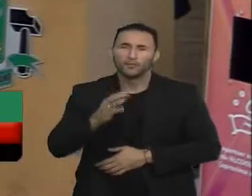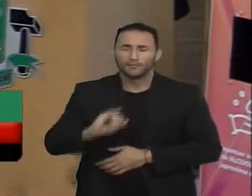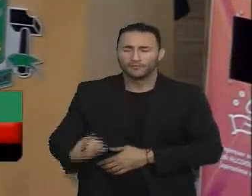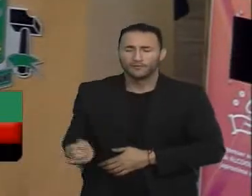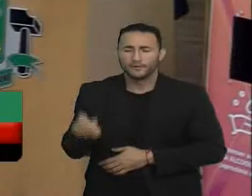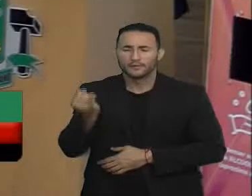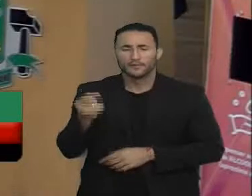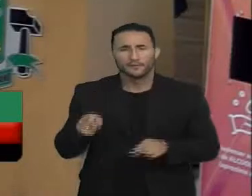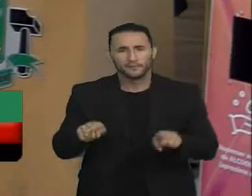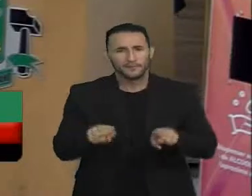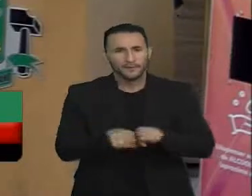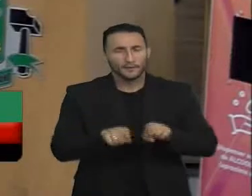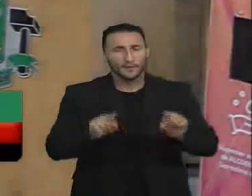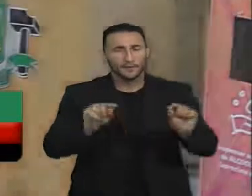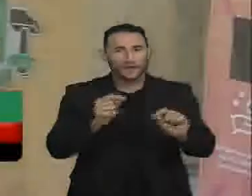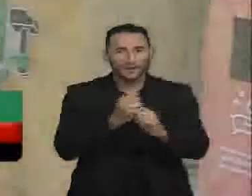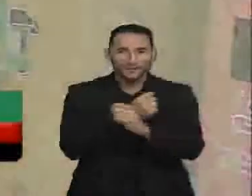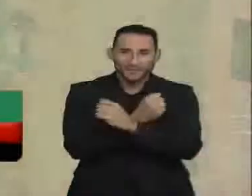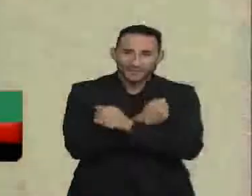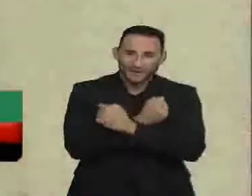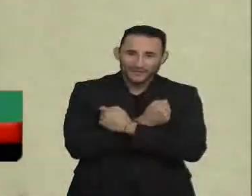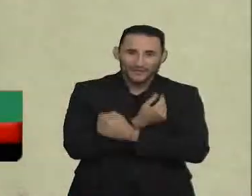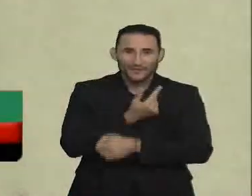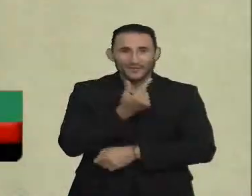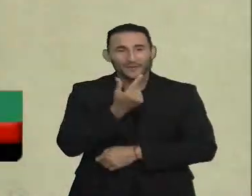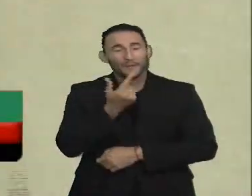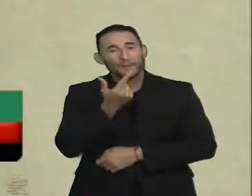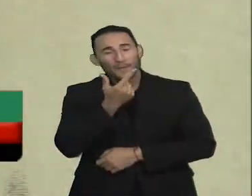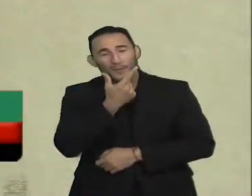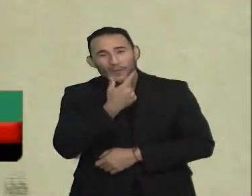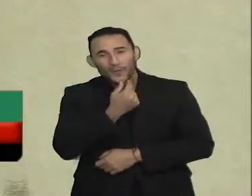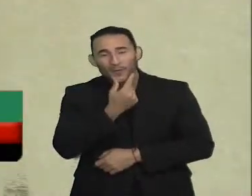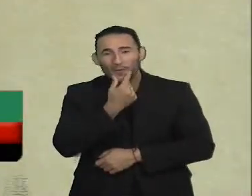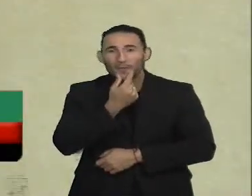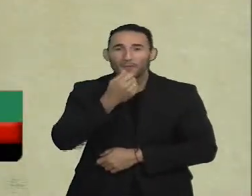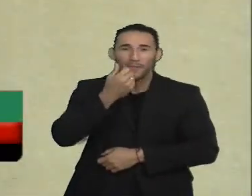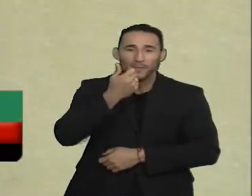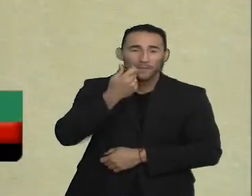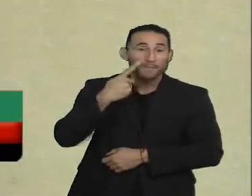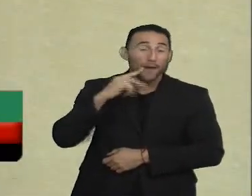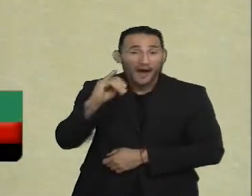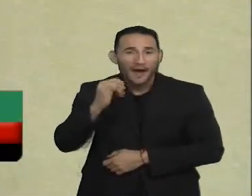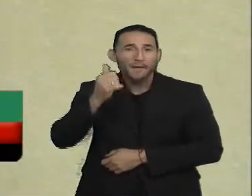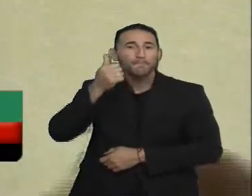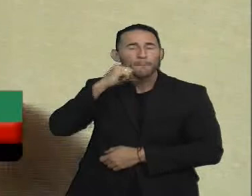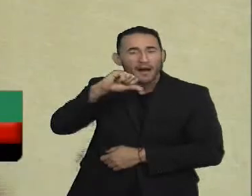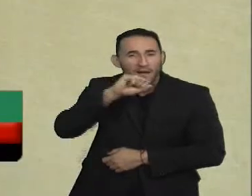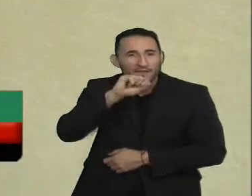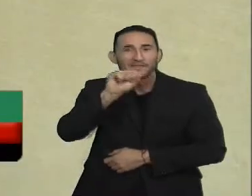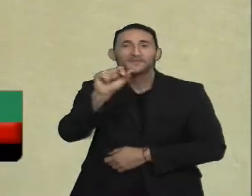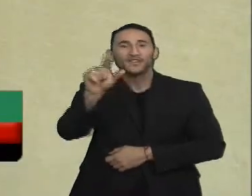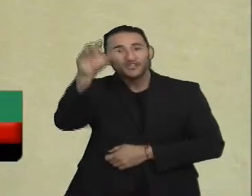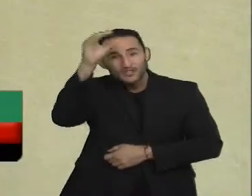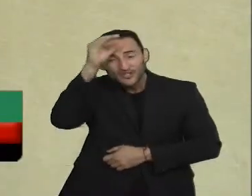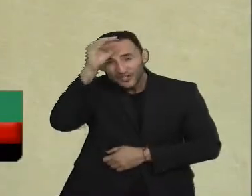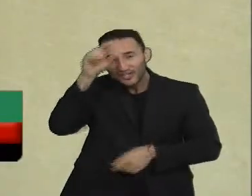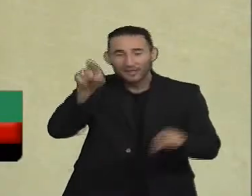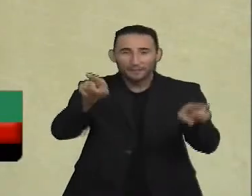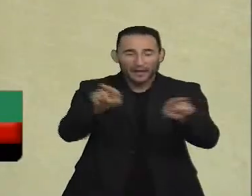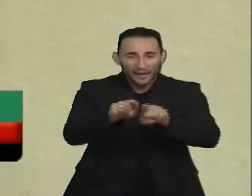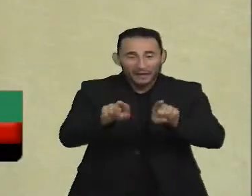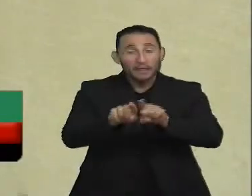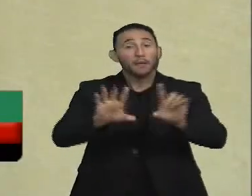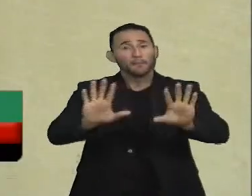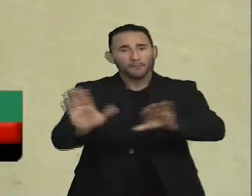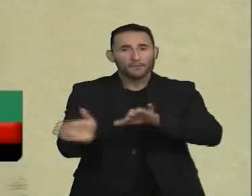aproveitando, mandar um abraço aí para os seus pais, né, sua tia. Parabenizar o trabalho do